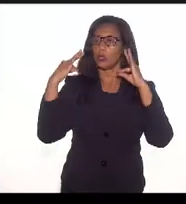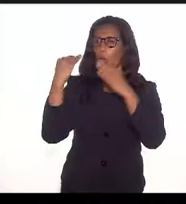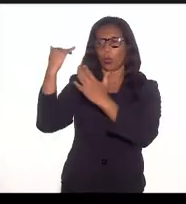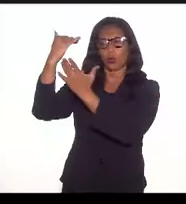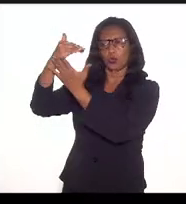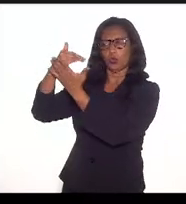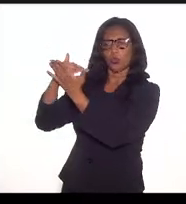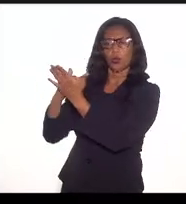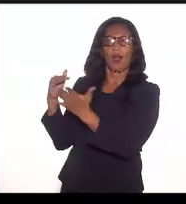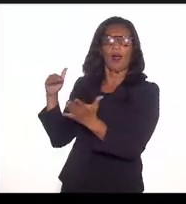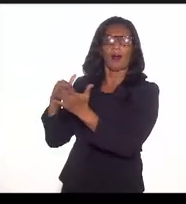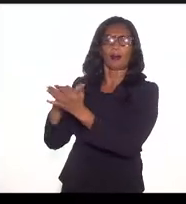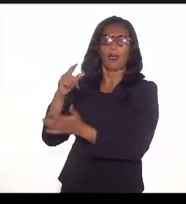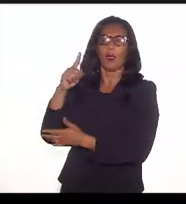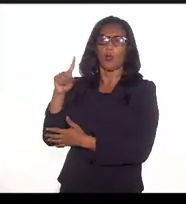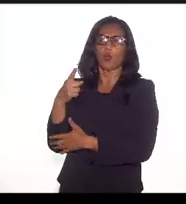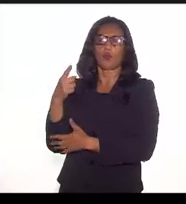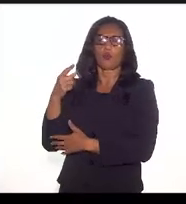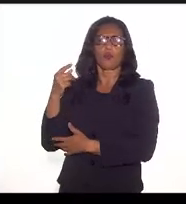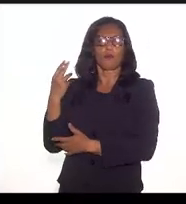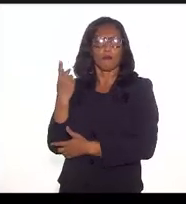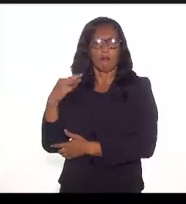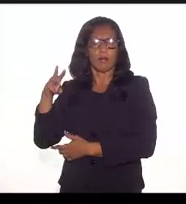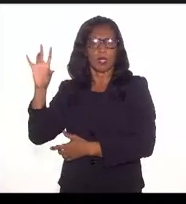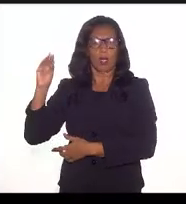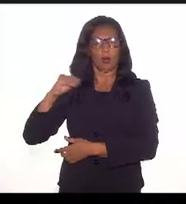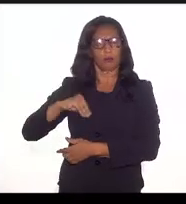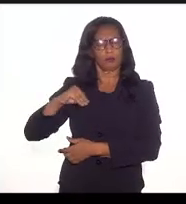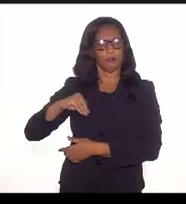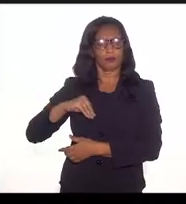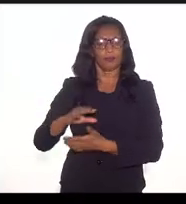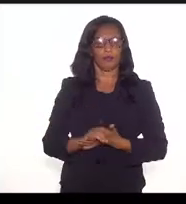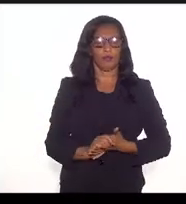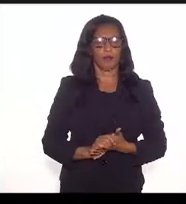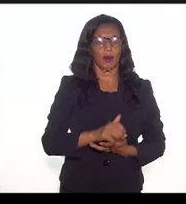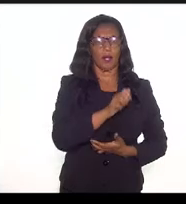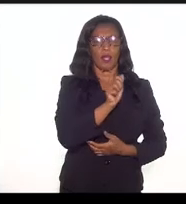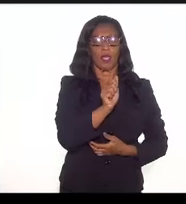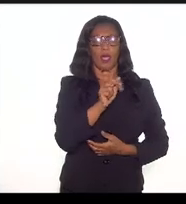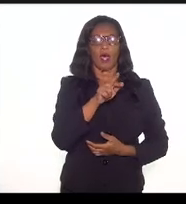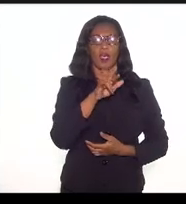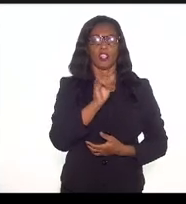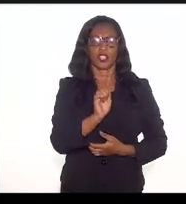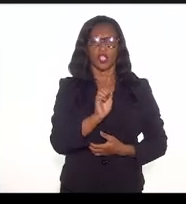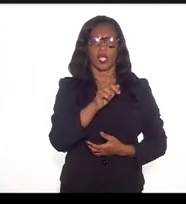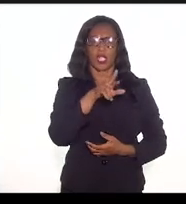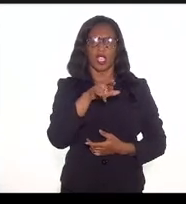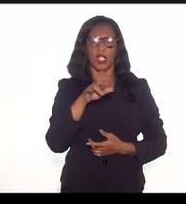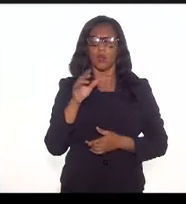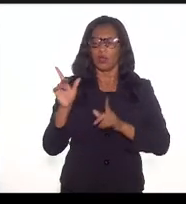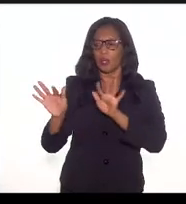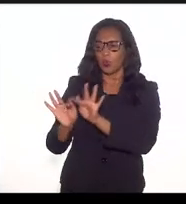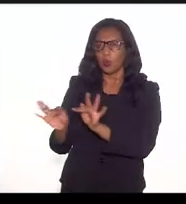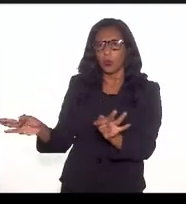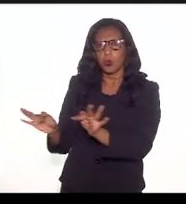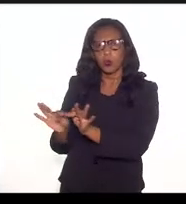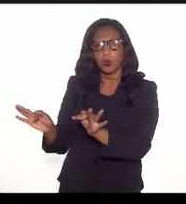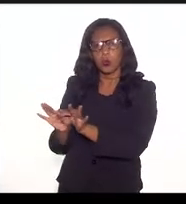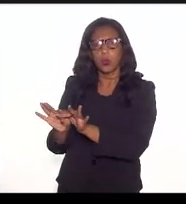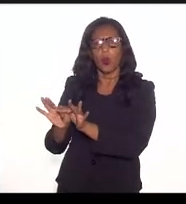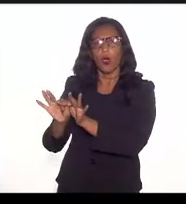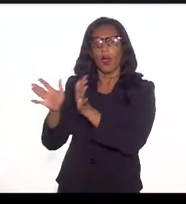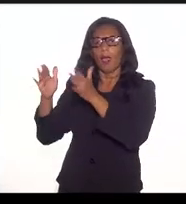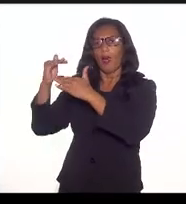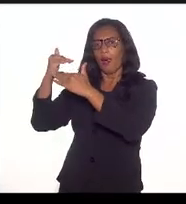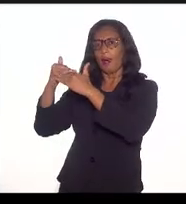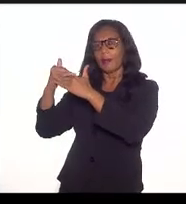têm um faturamento até 1 milhão. O microcrédito Agerio Produtivo Orientado, ele atende desde o informal até o pequeno